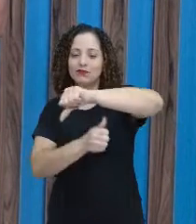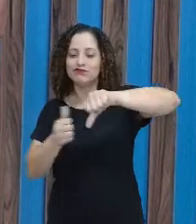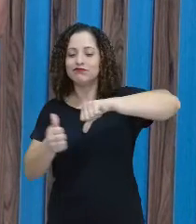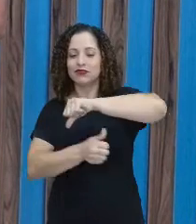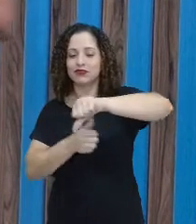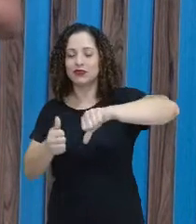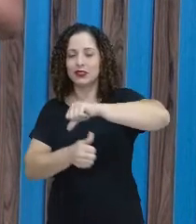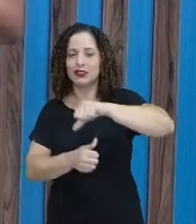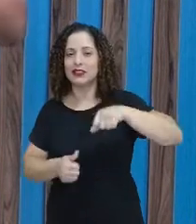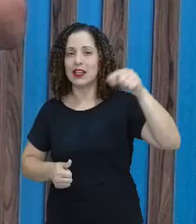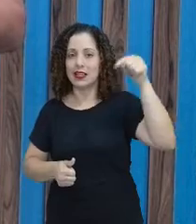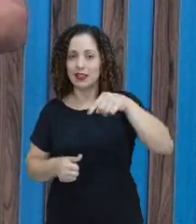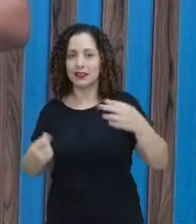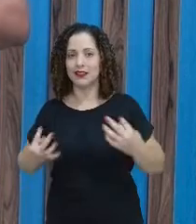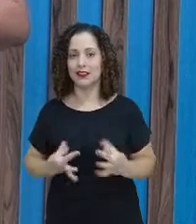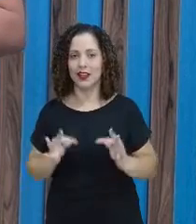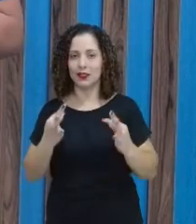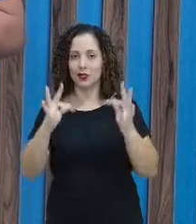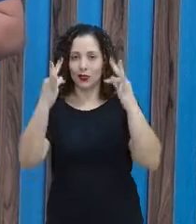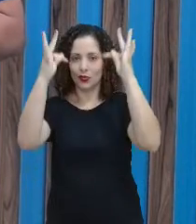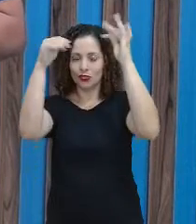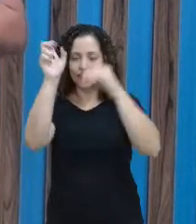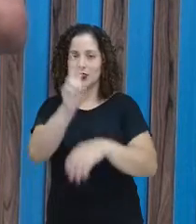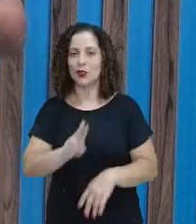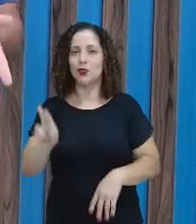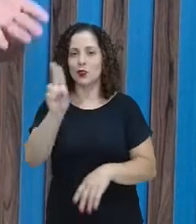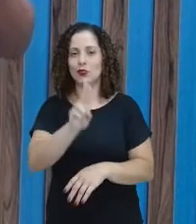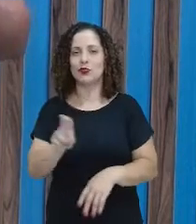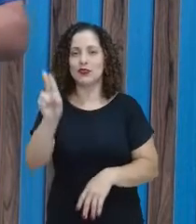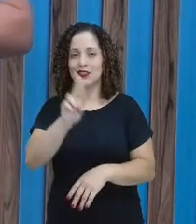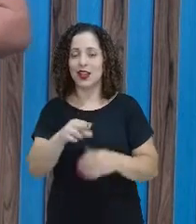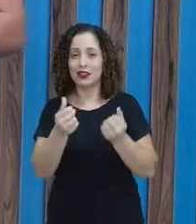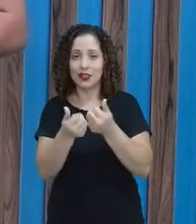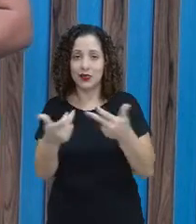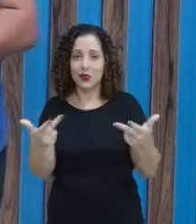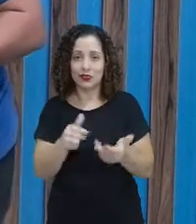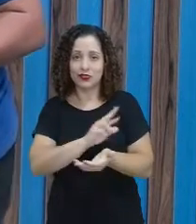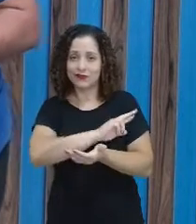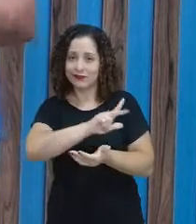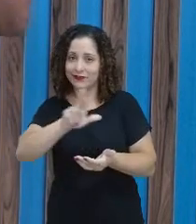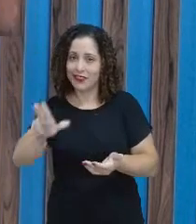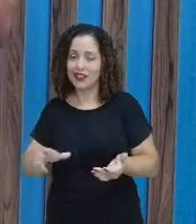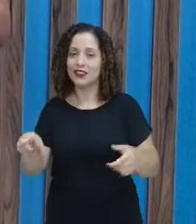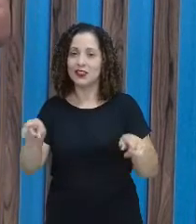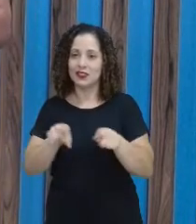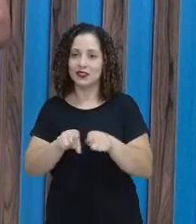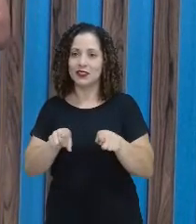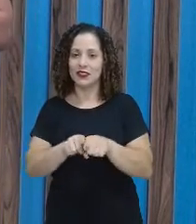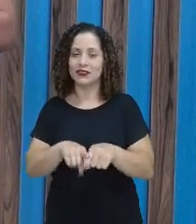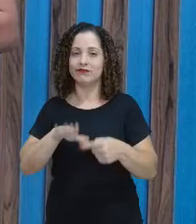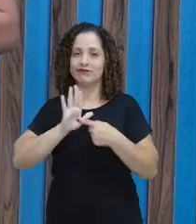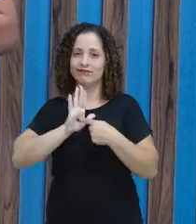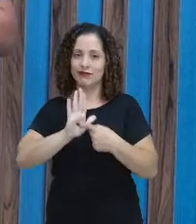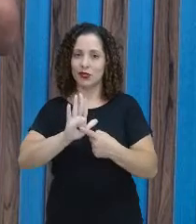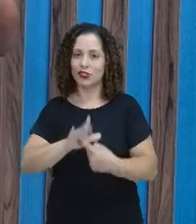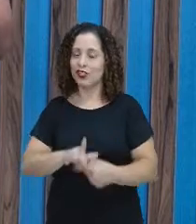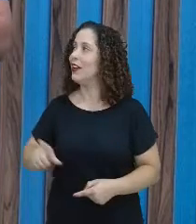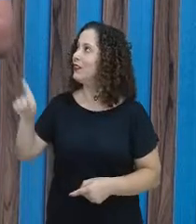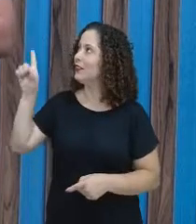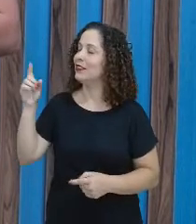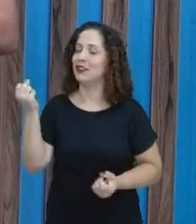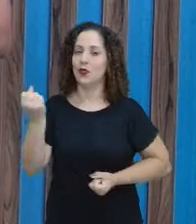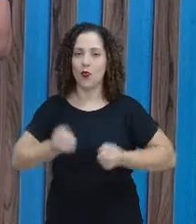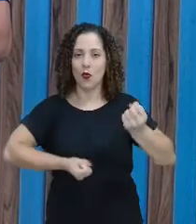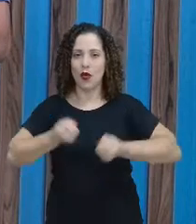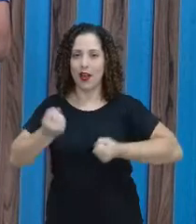essa tecnologia é usada em vários objetos que a gente usa no nosso cotidiano. Eu mostrei aí na nossa telinha, olha, um carro,